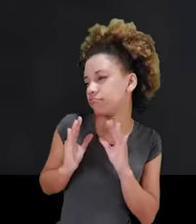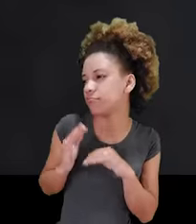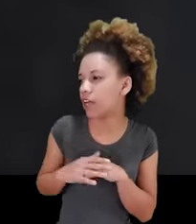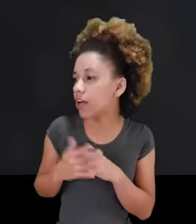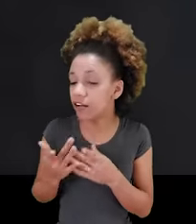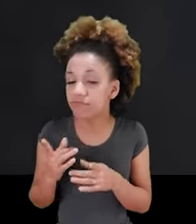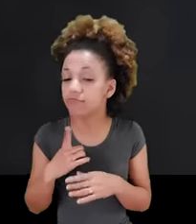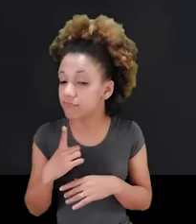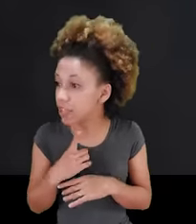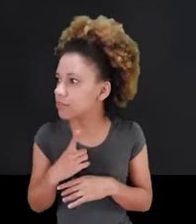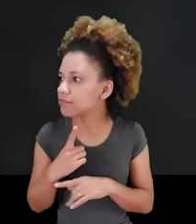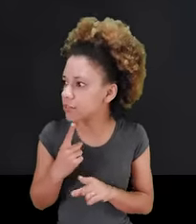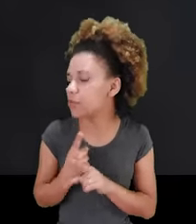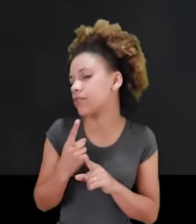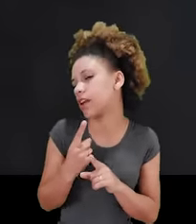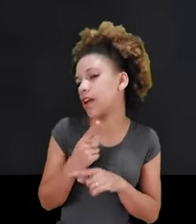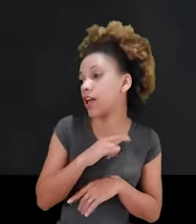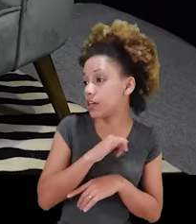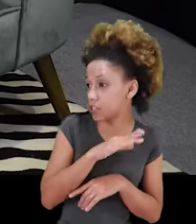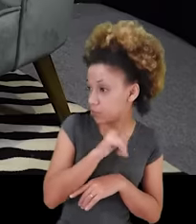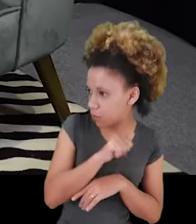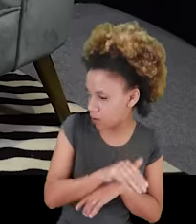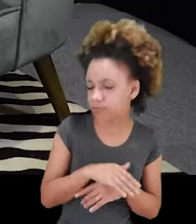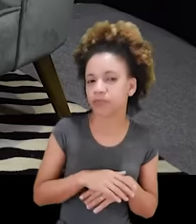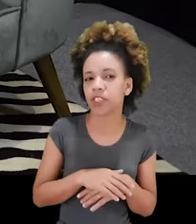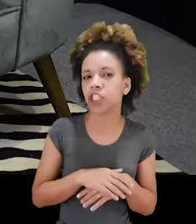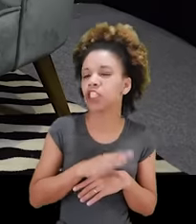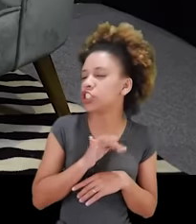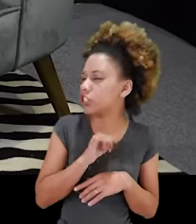Contaram-me que há aqui um sítio em Lisboa que é o Titanix.